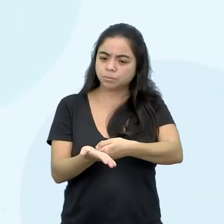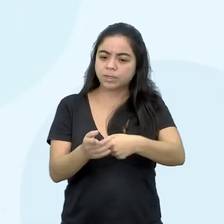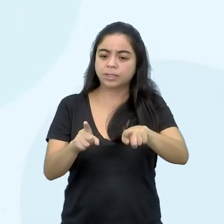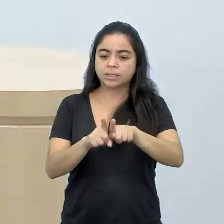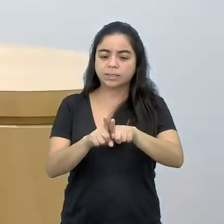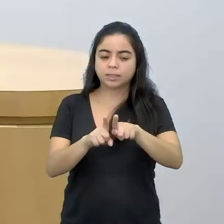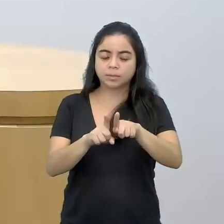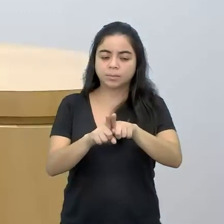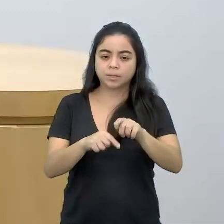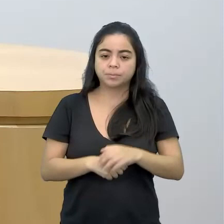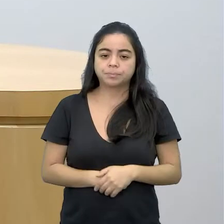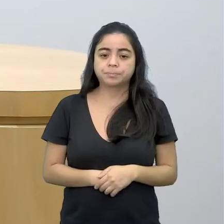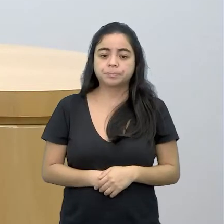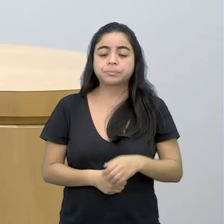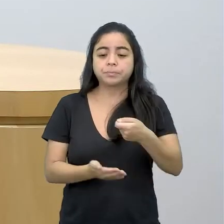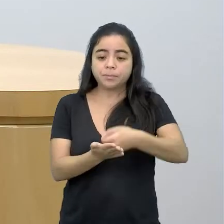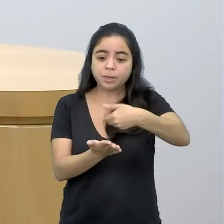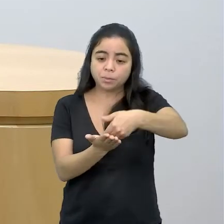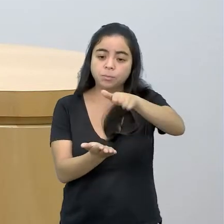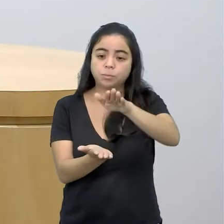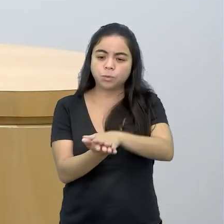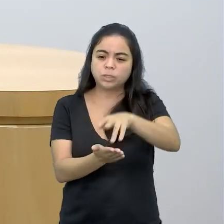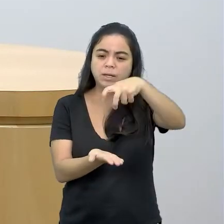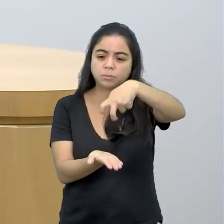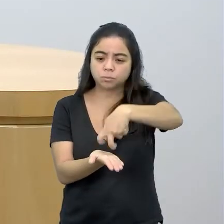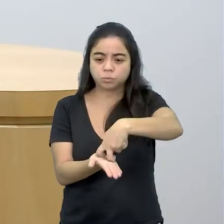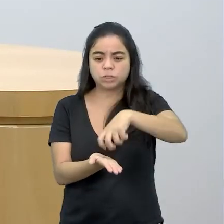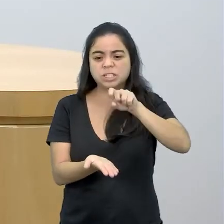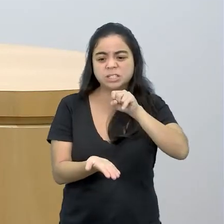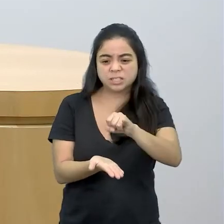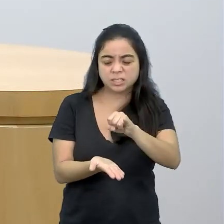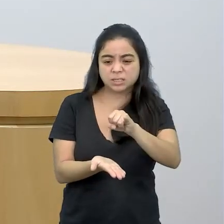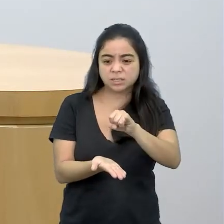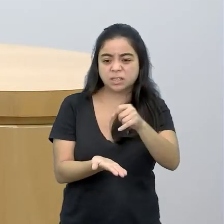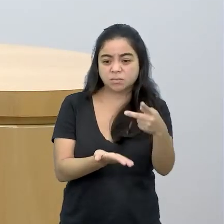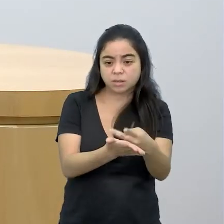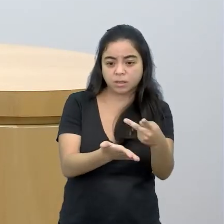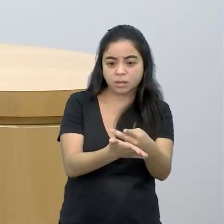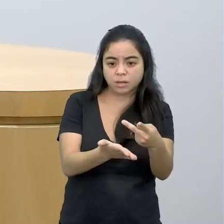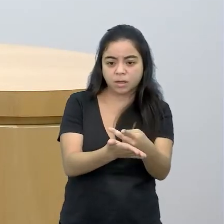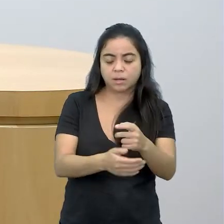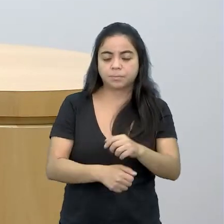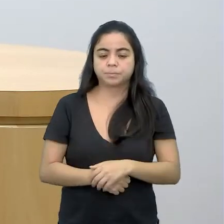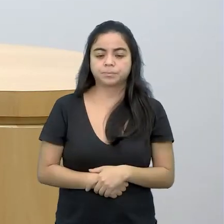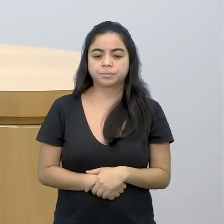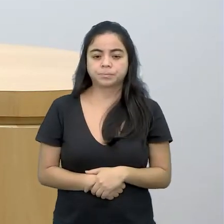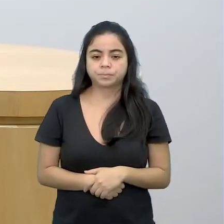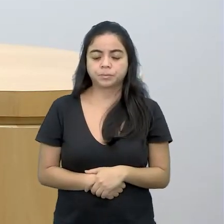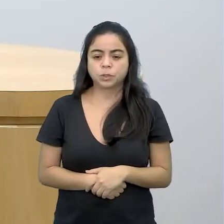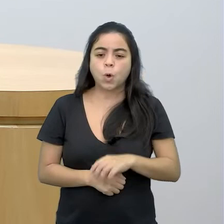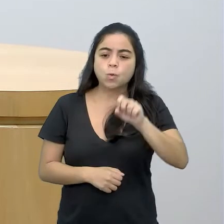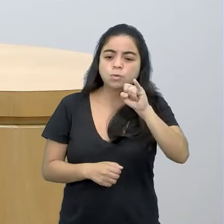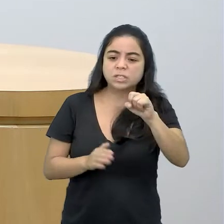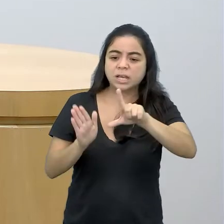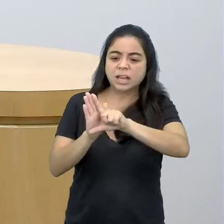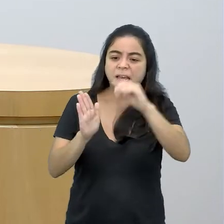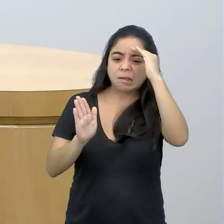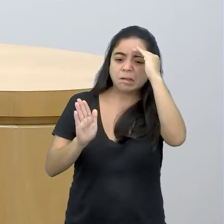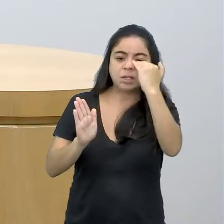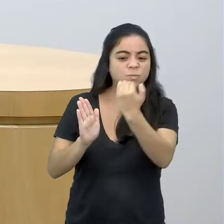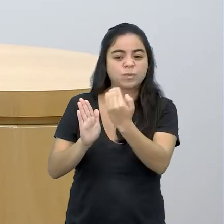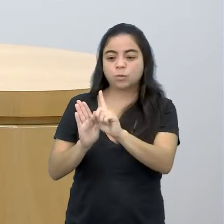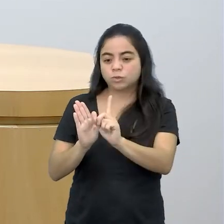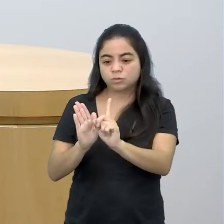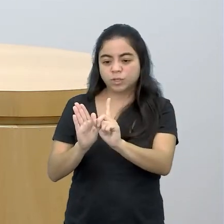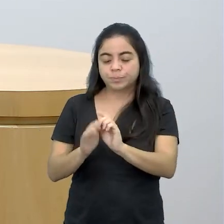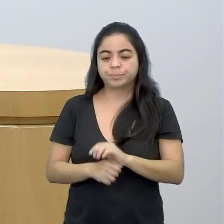possivelmente, pela aplicação de penas e punições em caso de que essas leis, né, viessem a ser desrespeitadas ou descumpridas,